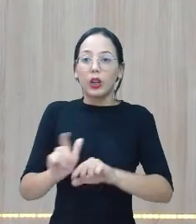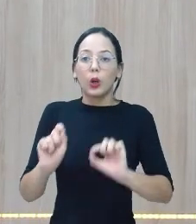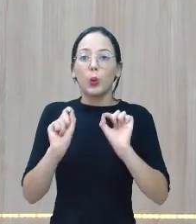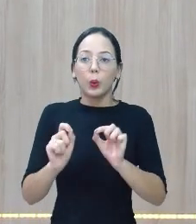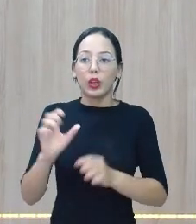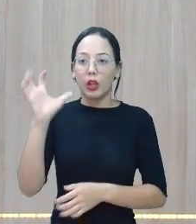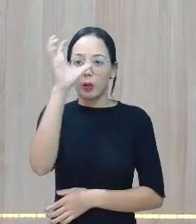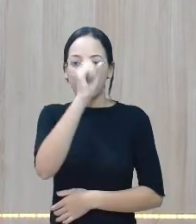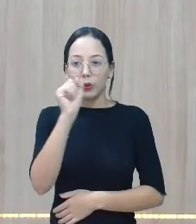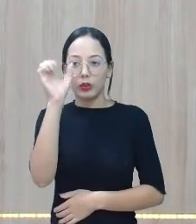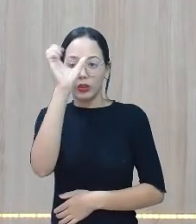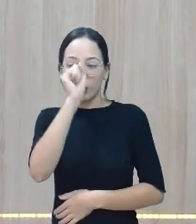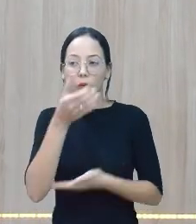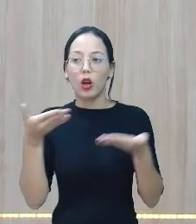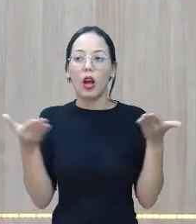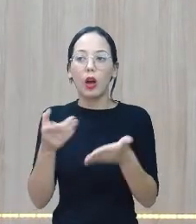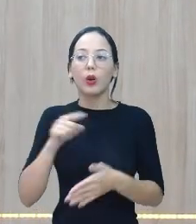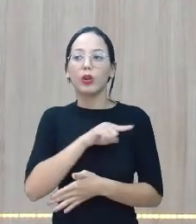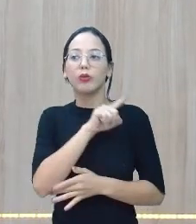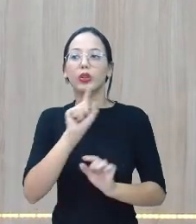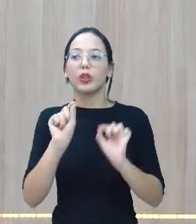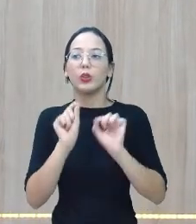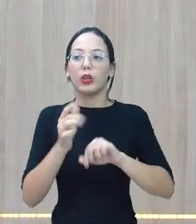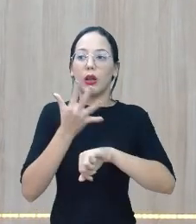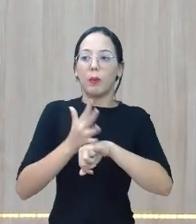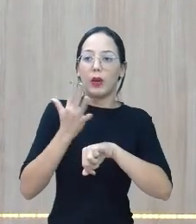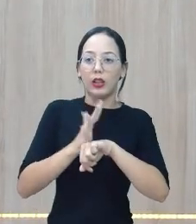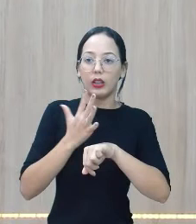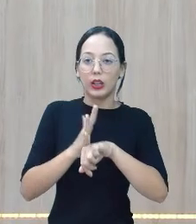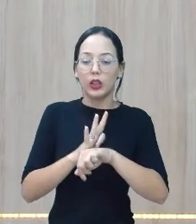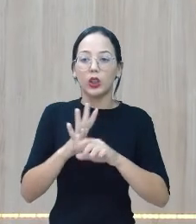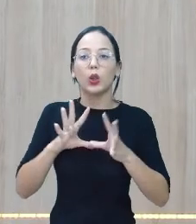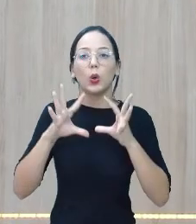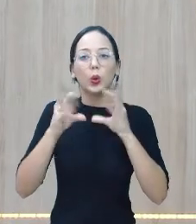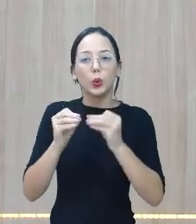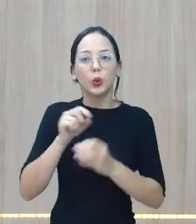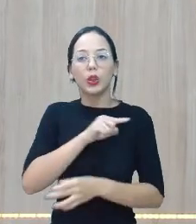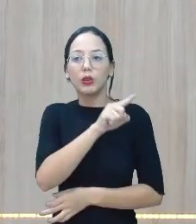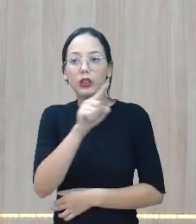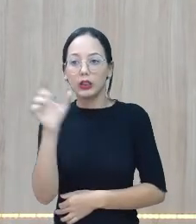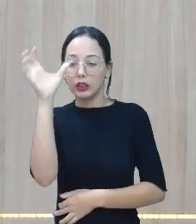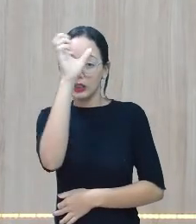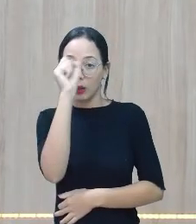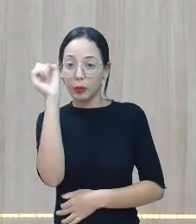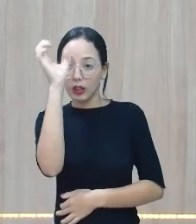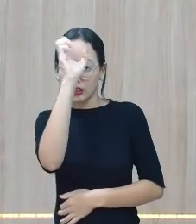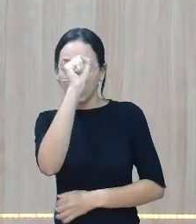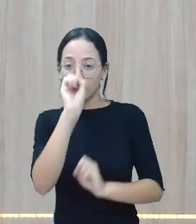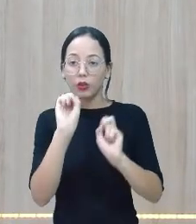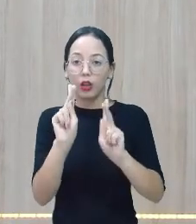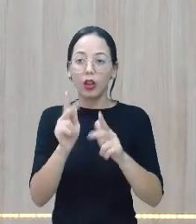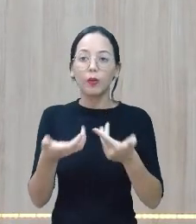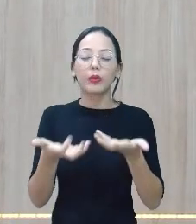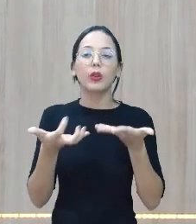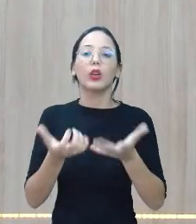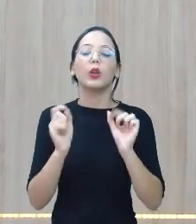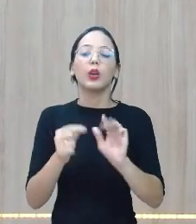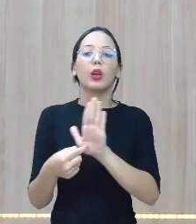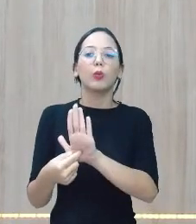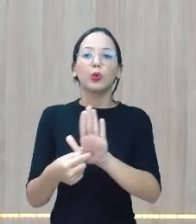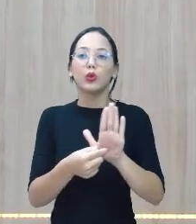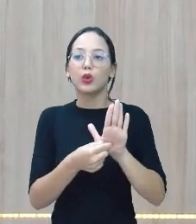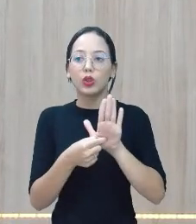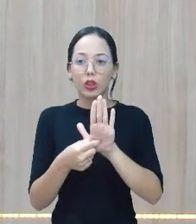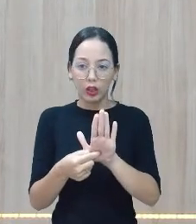E aí vocês agora irão praticar aquilo que vocês aprenderam. E aí eu trouxe para